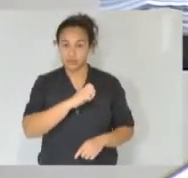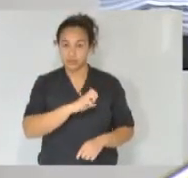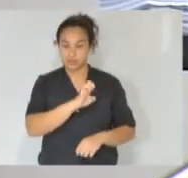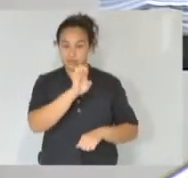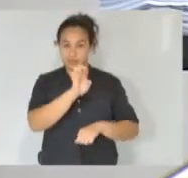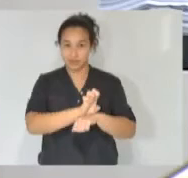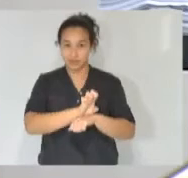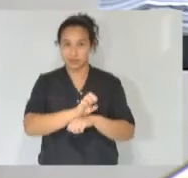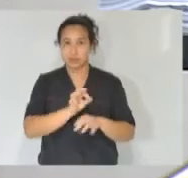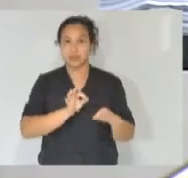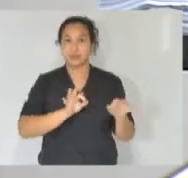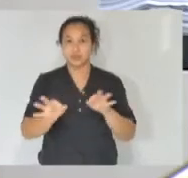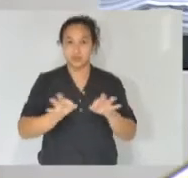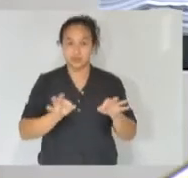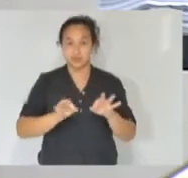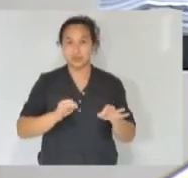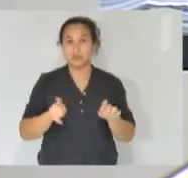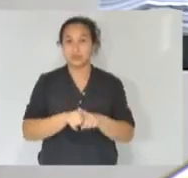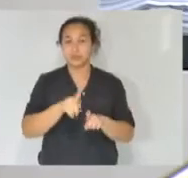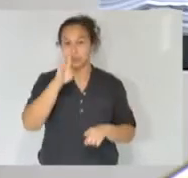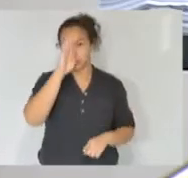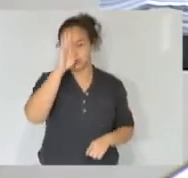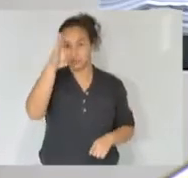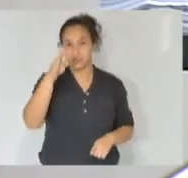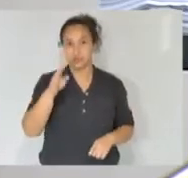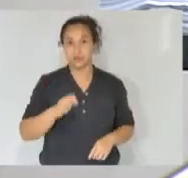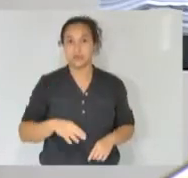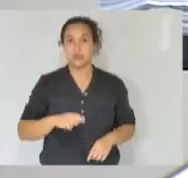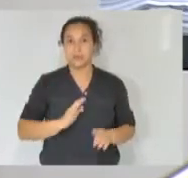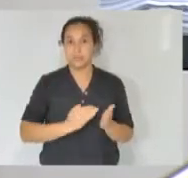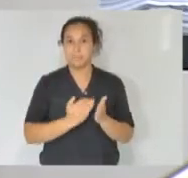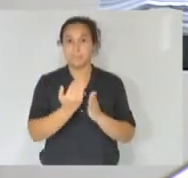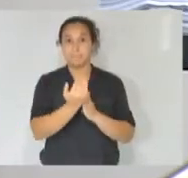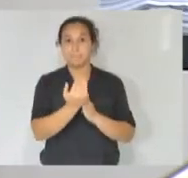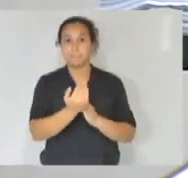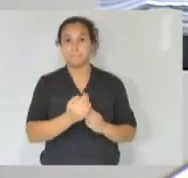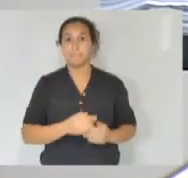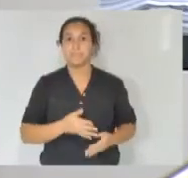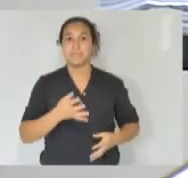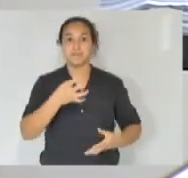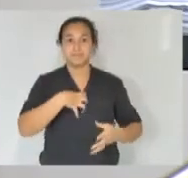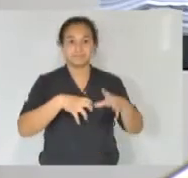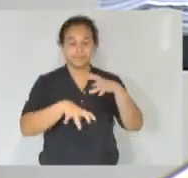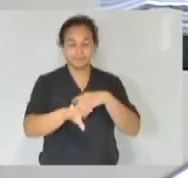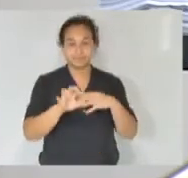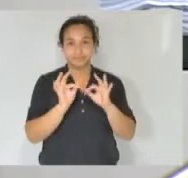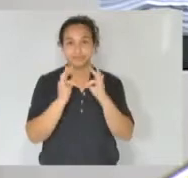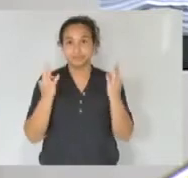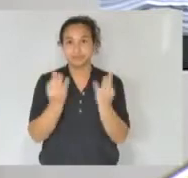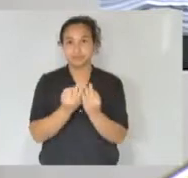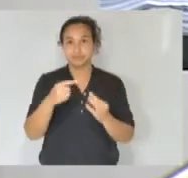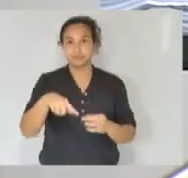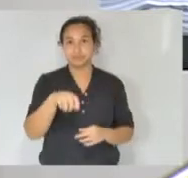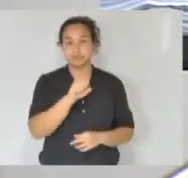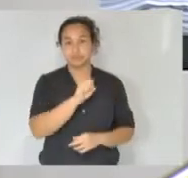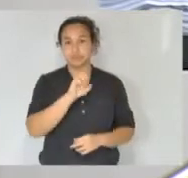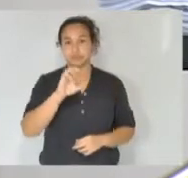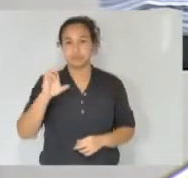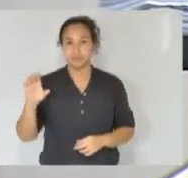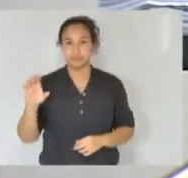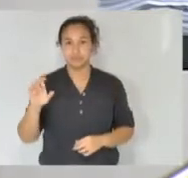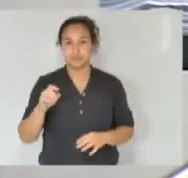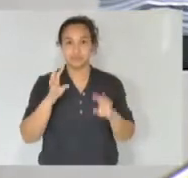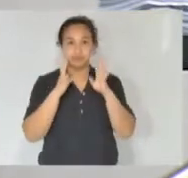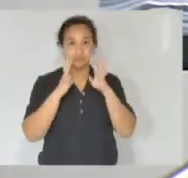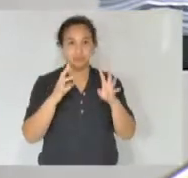planejamento e, principalmente, com mais sensibilidade para as nossas famílias que tanto precisam do nosso atendimento na